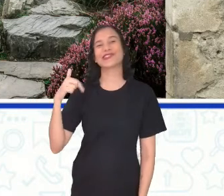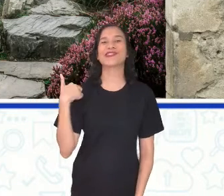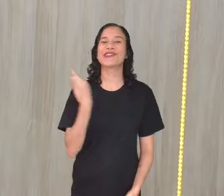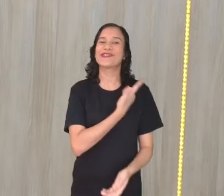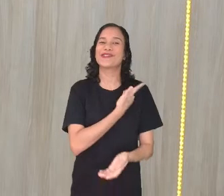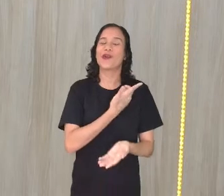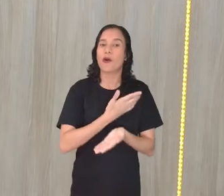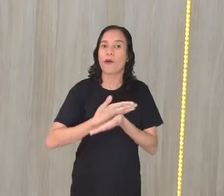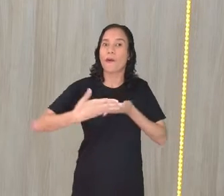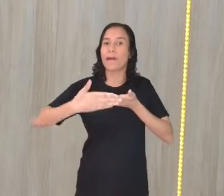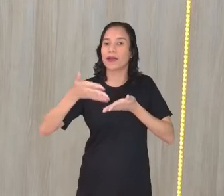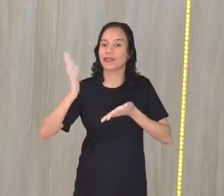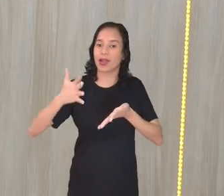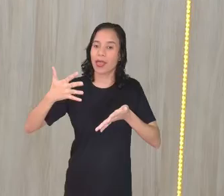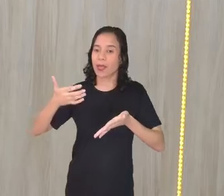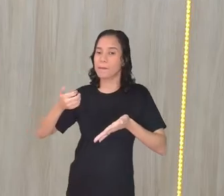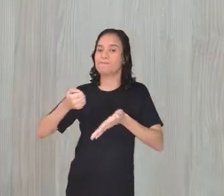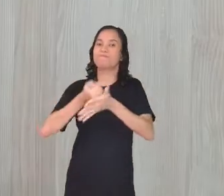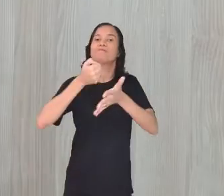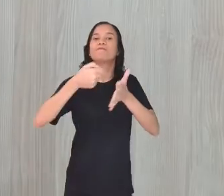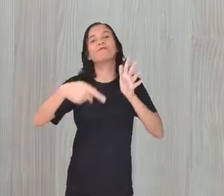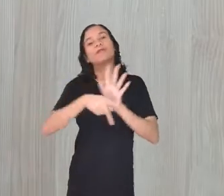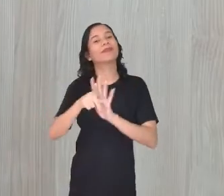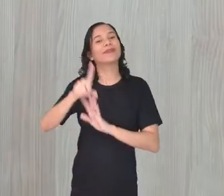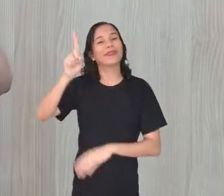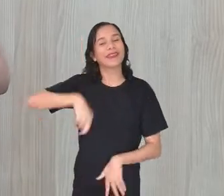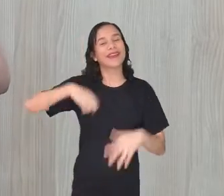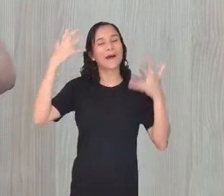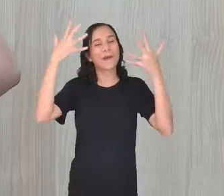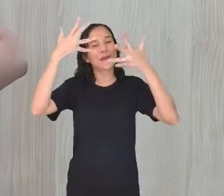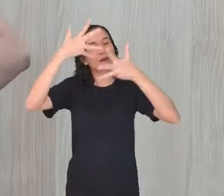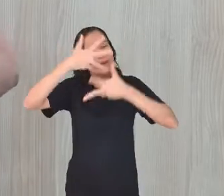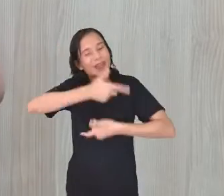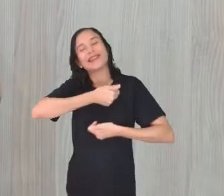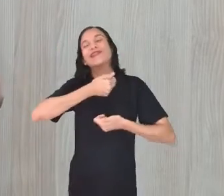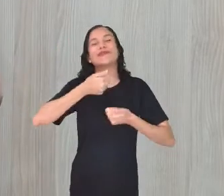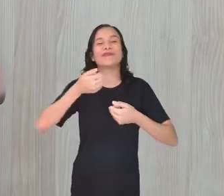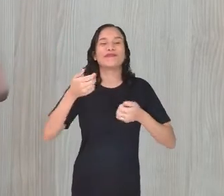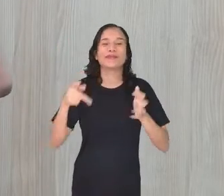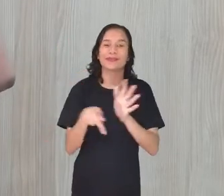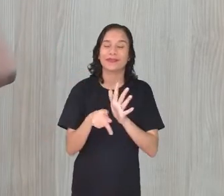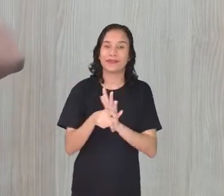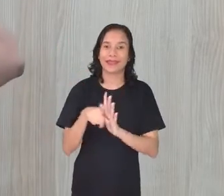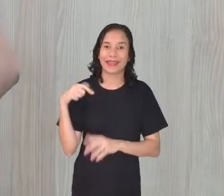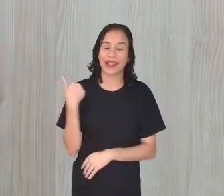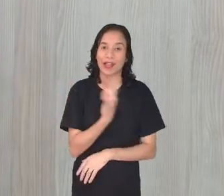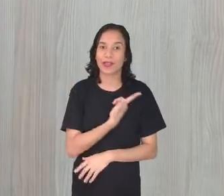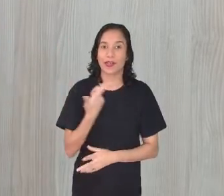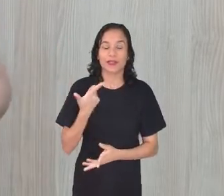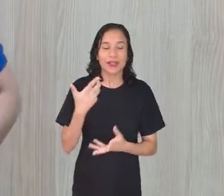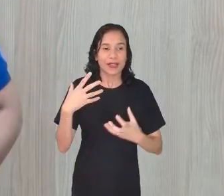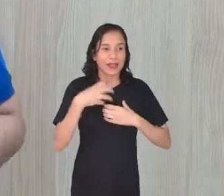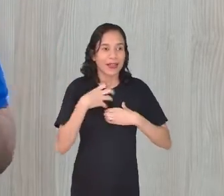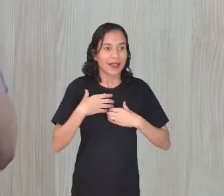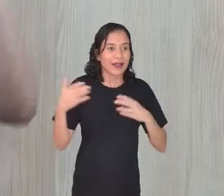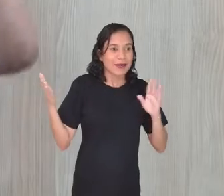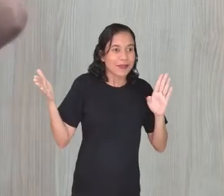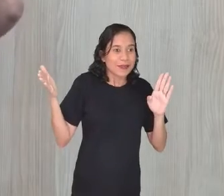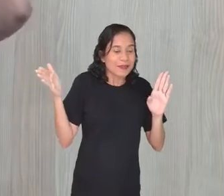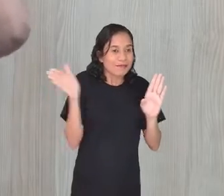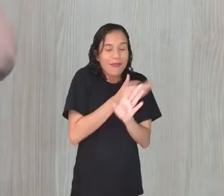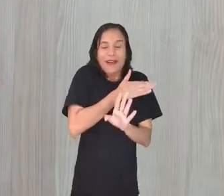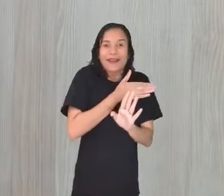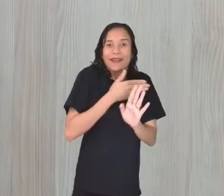A gente já começa o quê? Com um belíssimo de um tapa em nossas caras. Porque